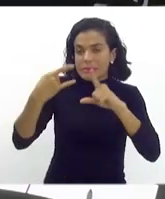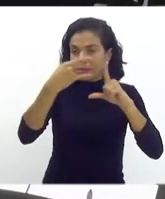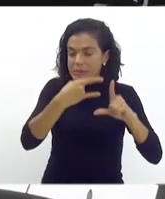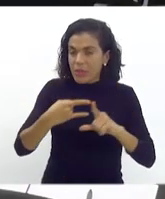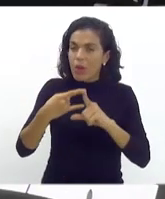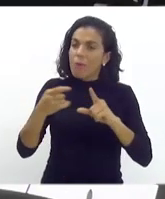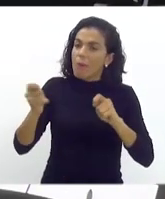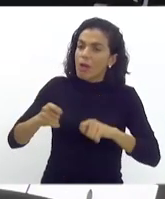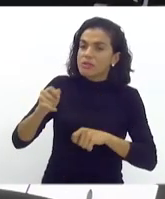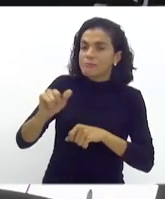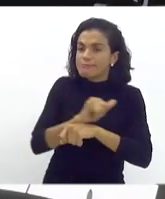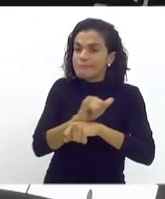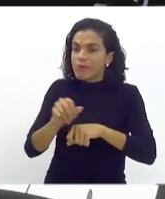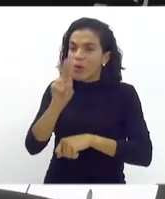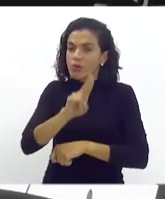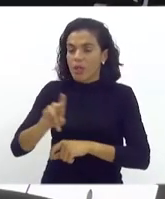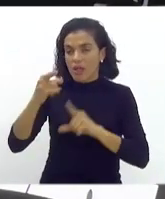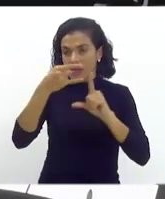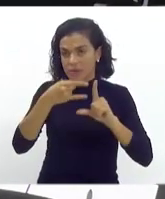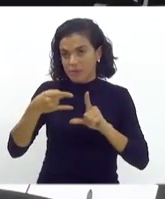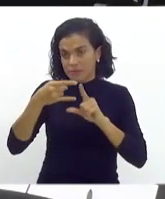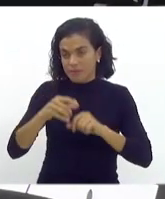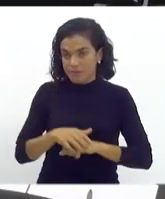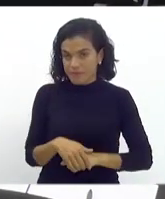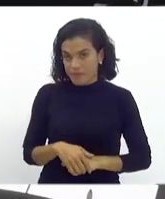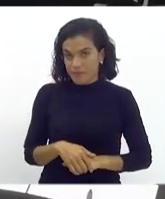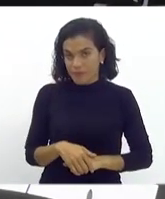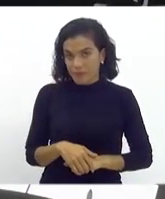possa utilizar E aí é